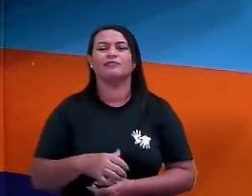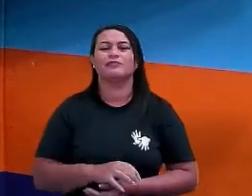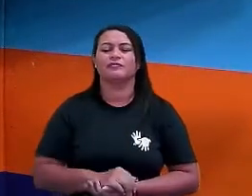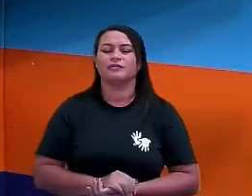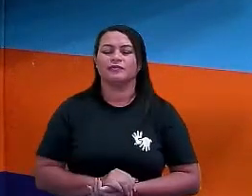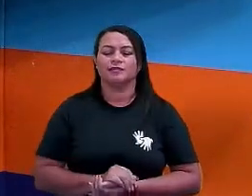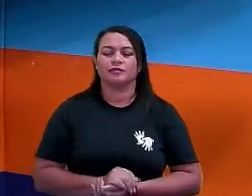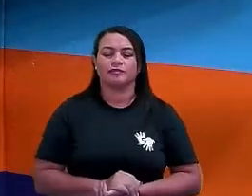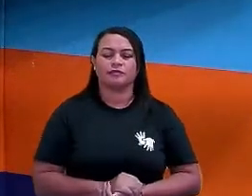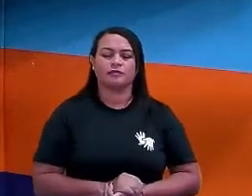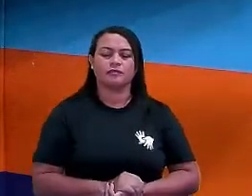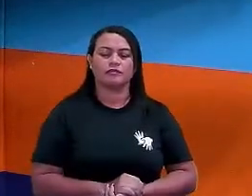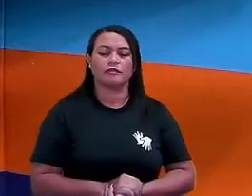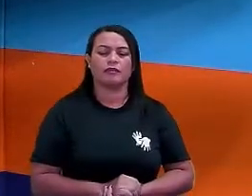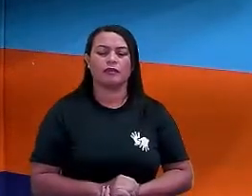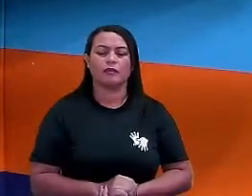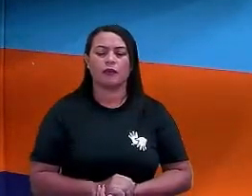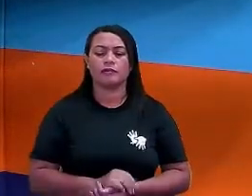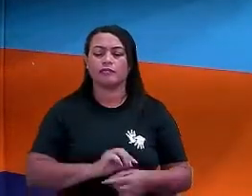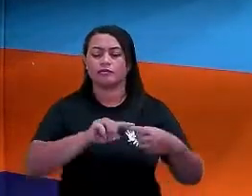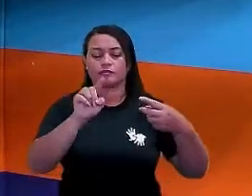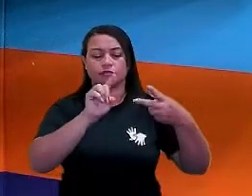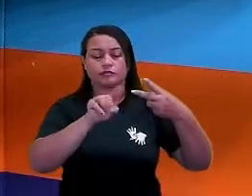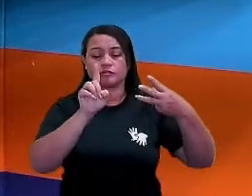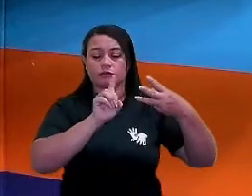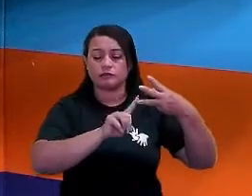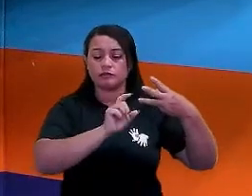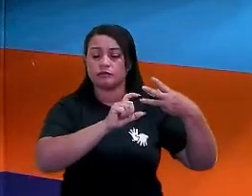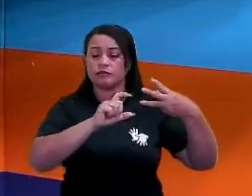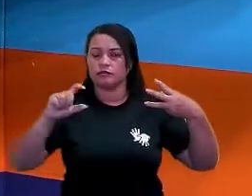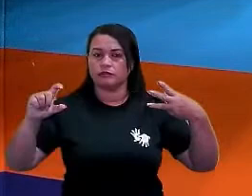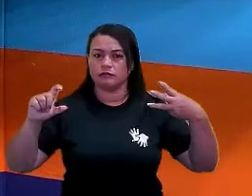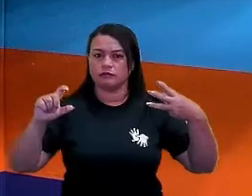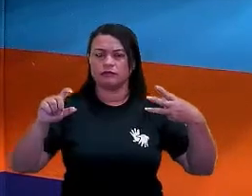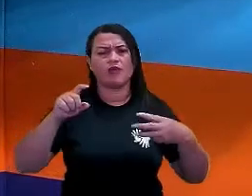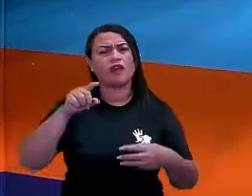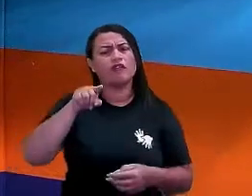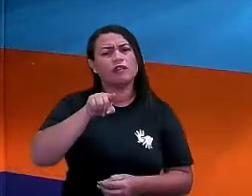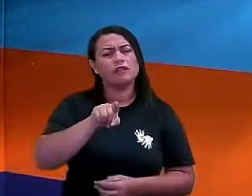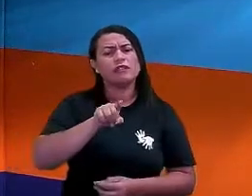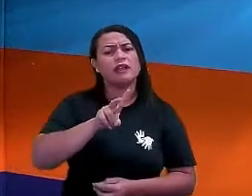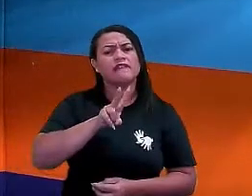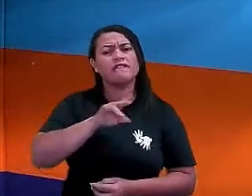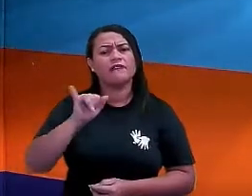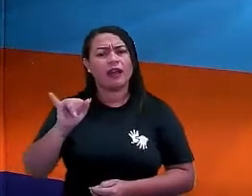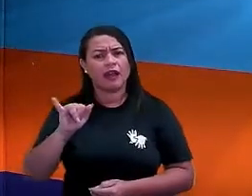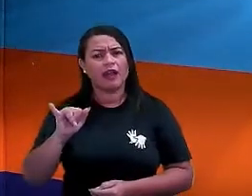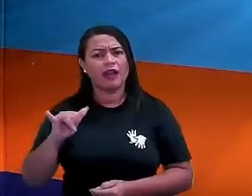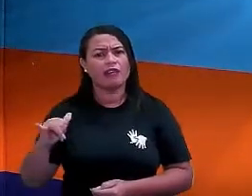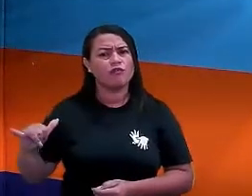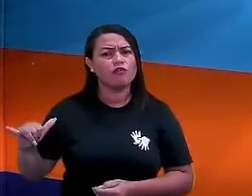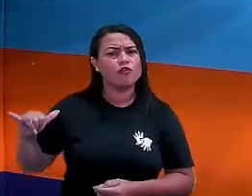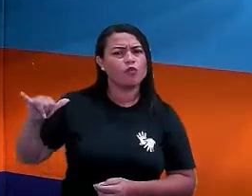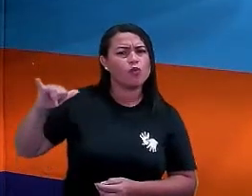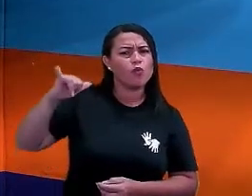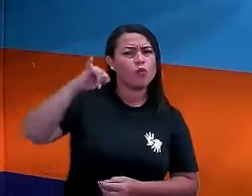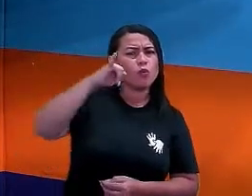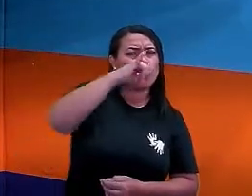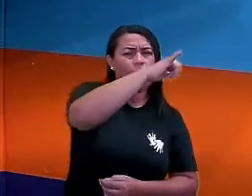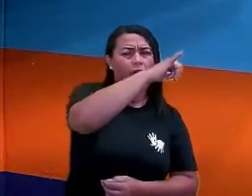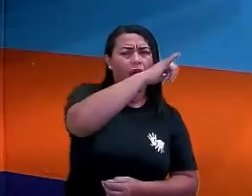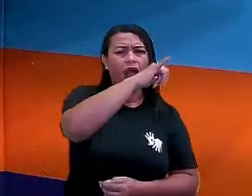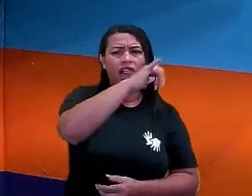to Japan tomorrow? Are you flying to Japan tomorrow? Você vai voar até o Japão amanhã, você